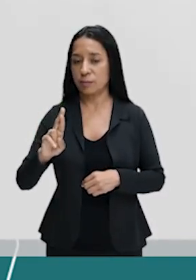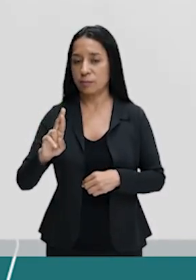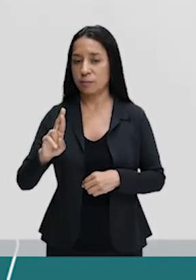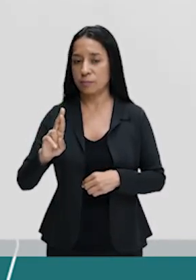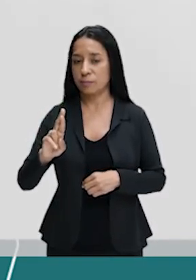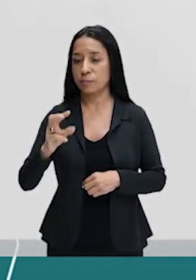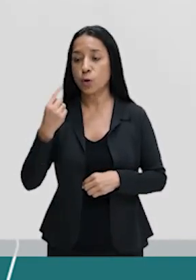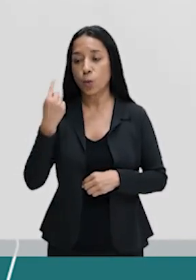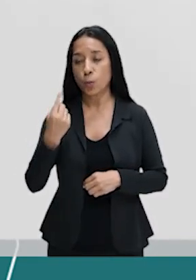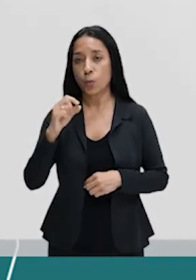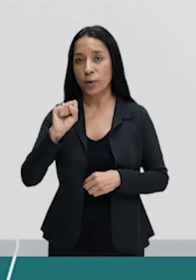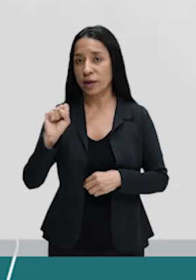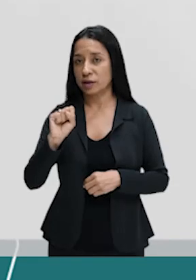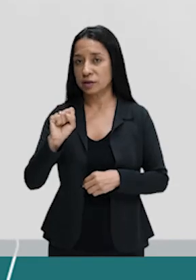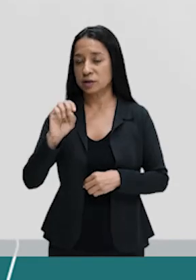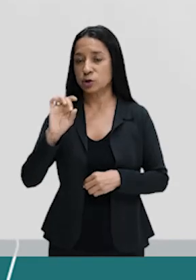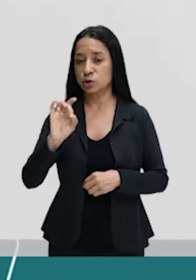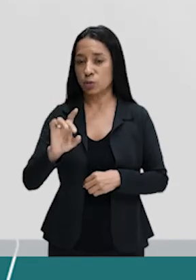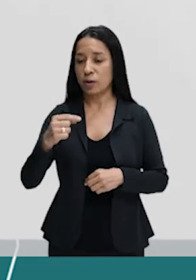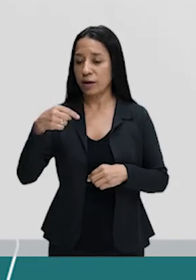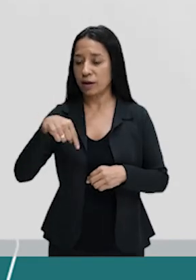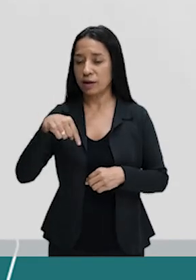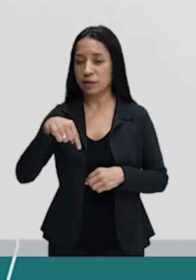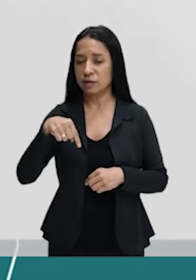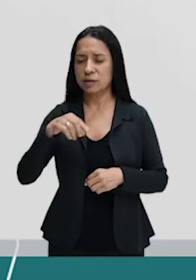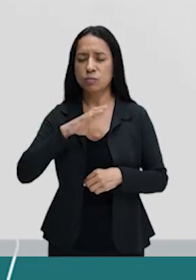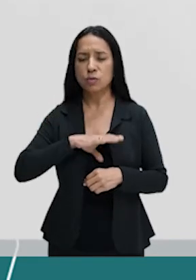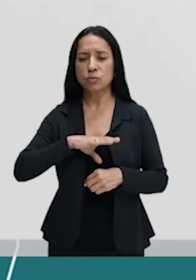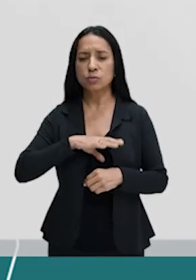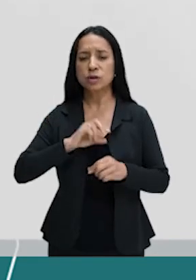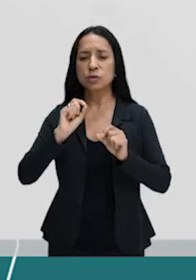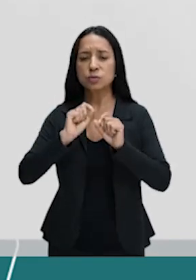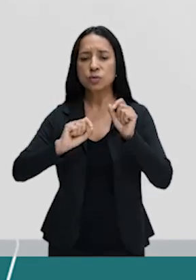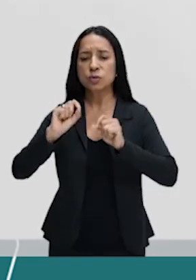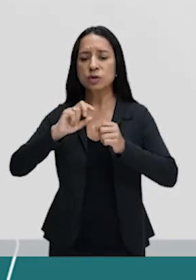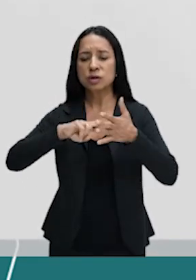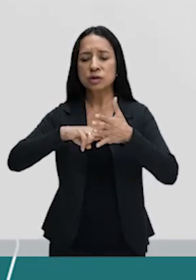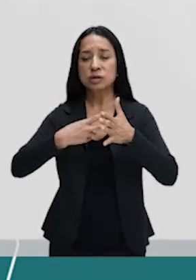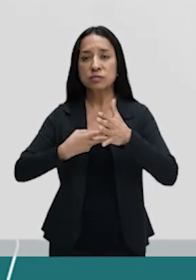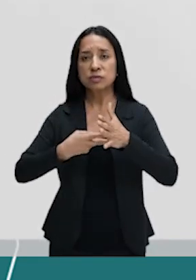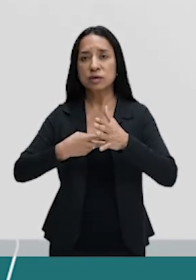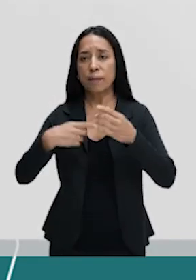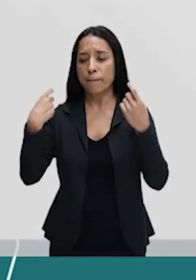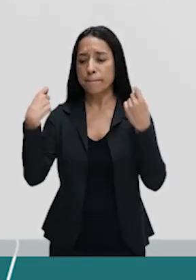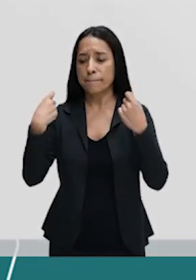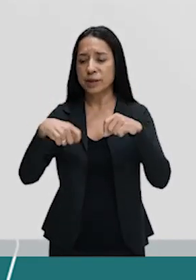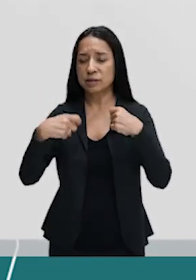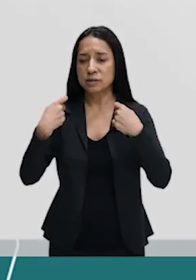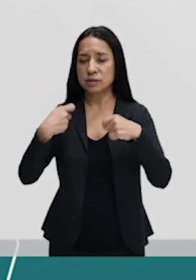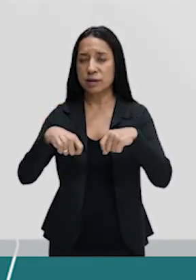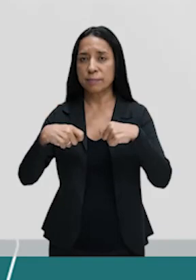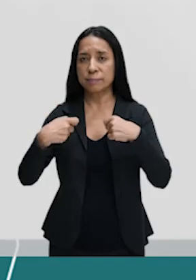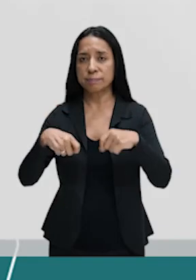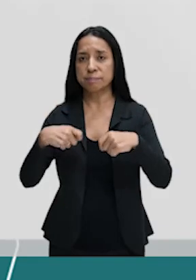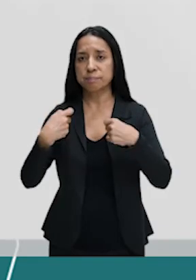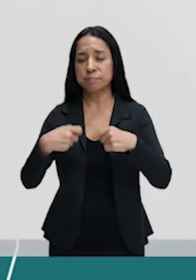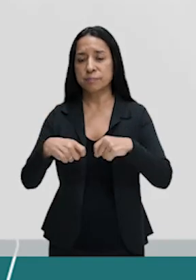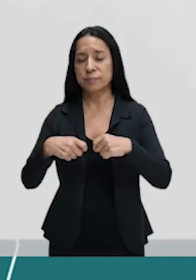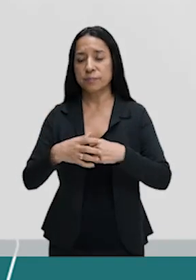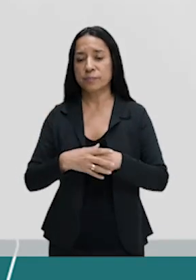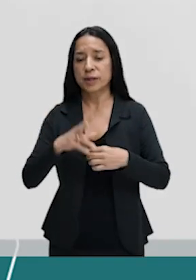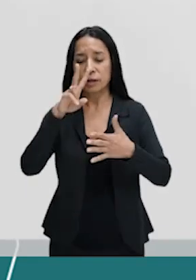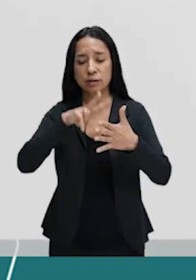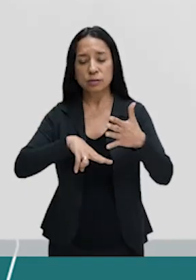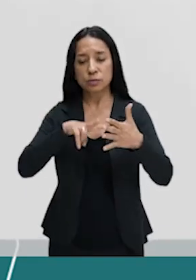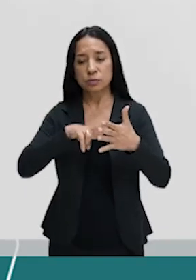é o verbo necessitar para nós aqui em português. Então, eu necessito, tu necessitas,